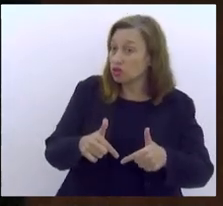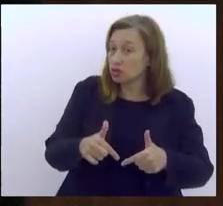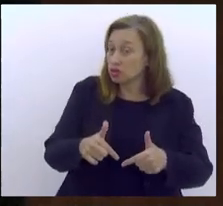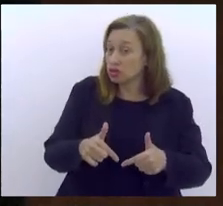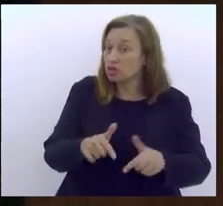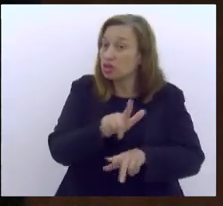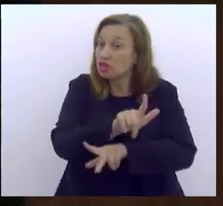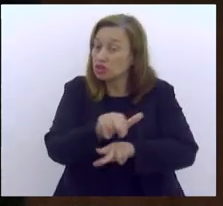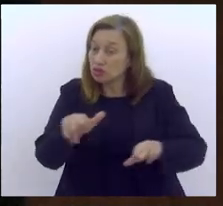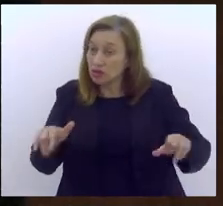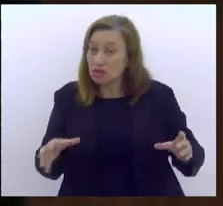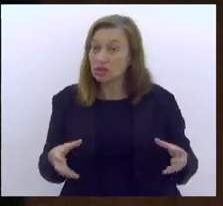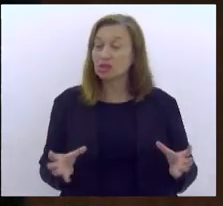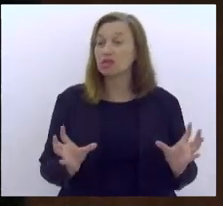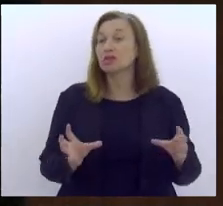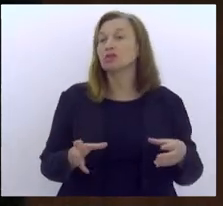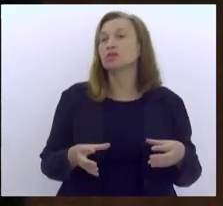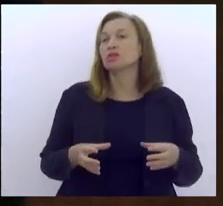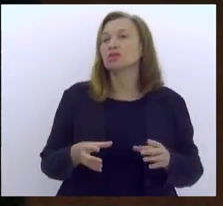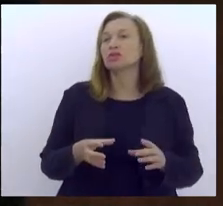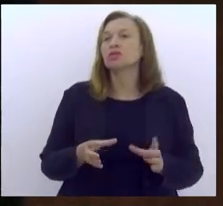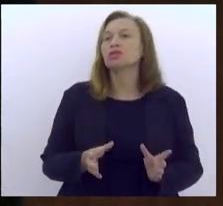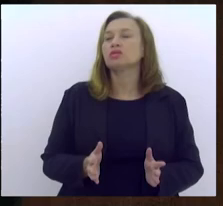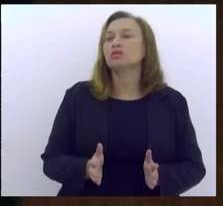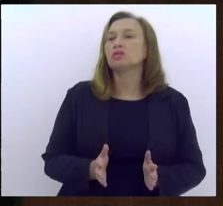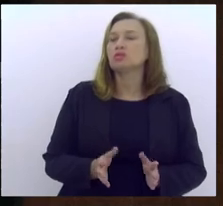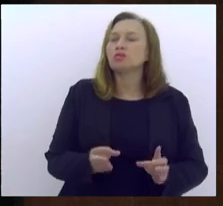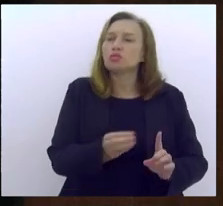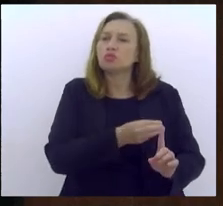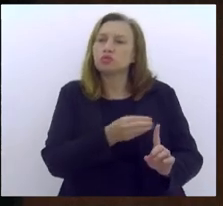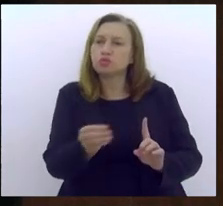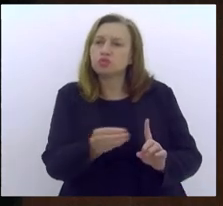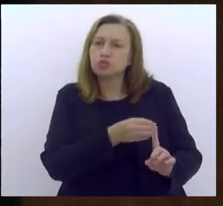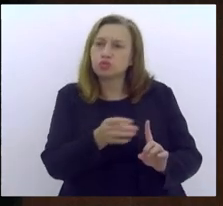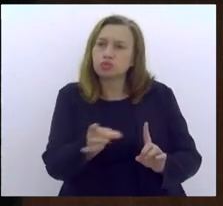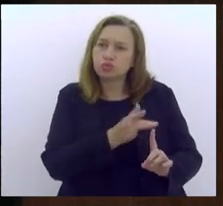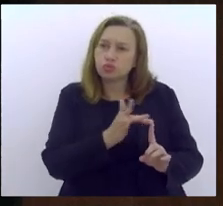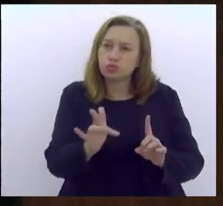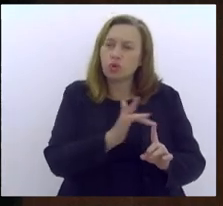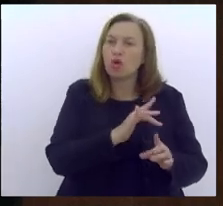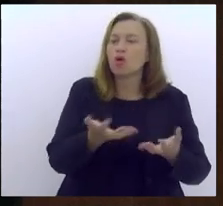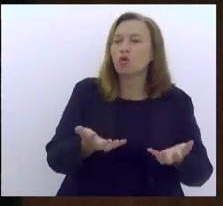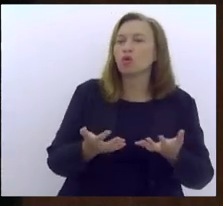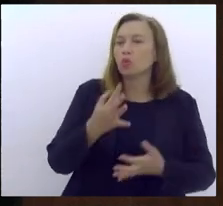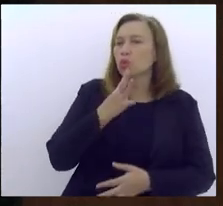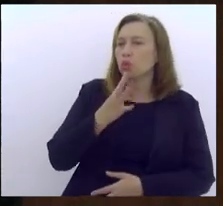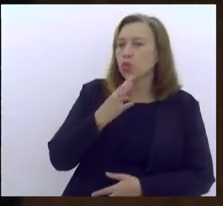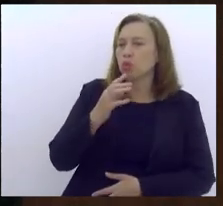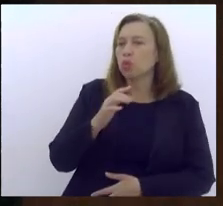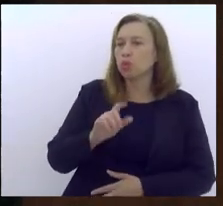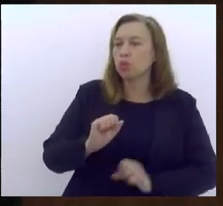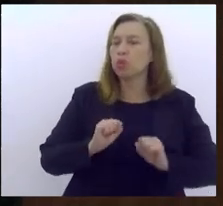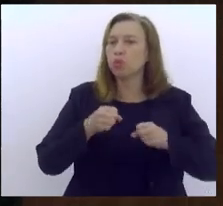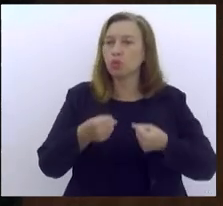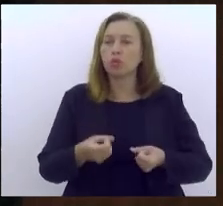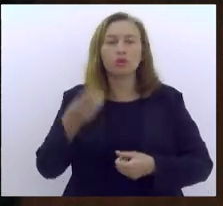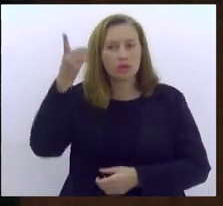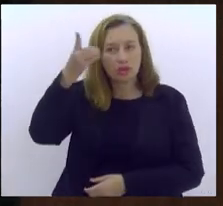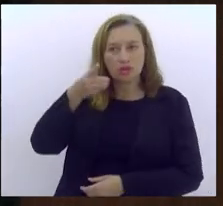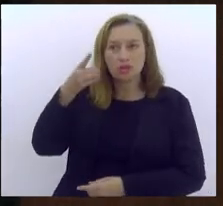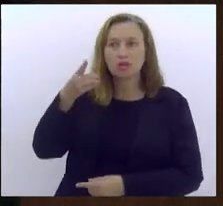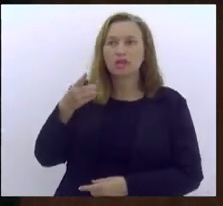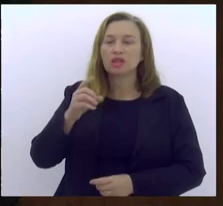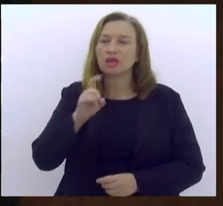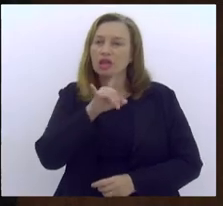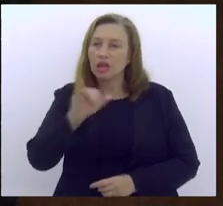as diversas comunidades mais vulneráveis. E eu queria reconhecer aqui que há o esforço da deputada Índia Armelau, depois